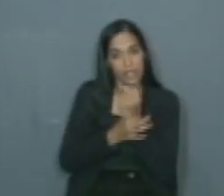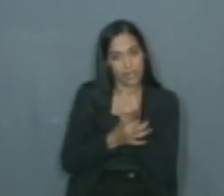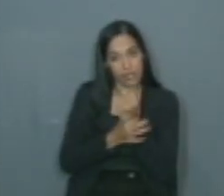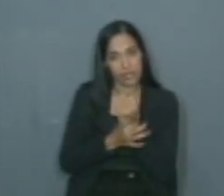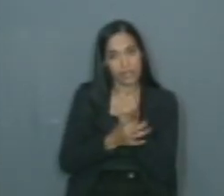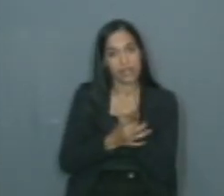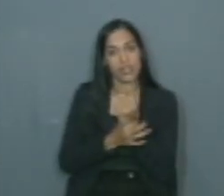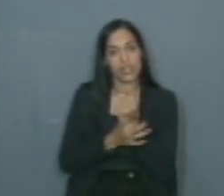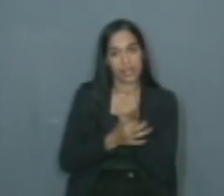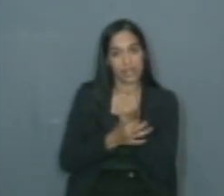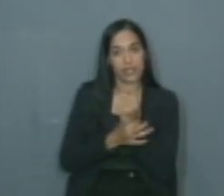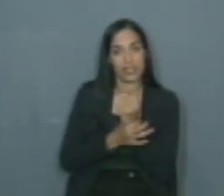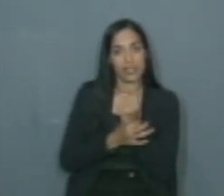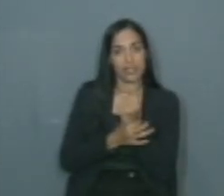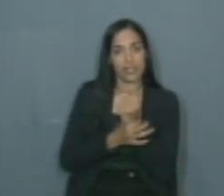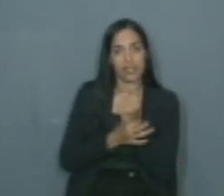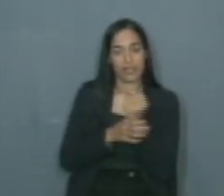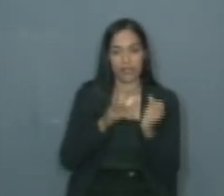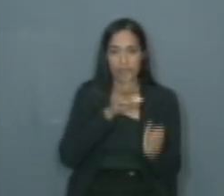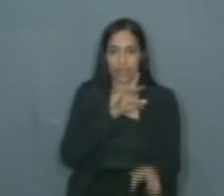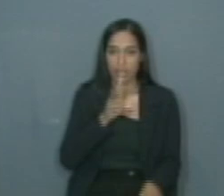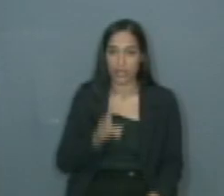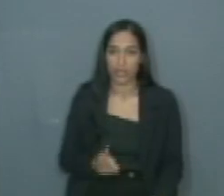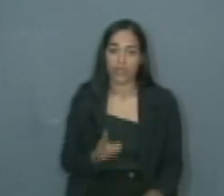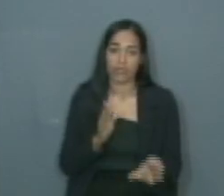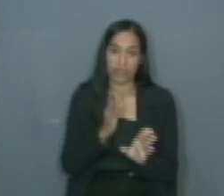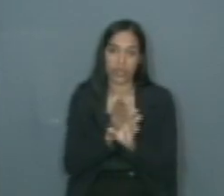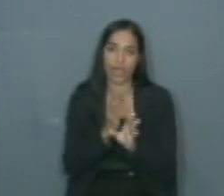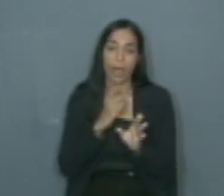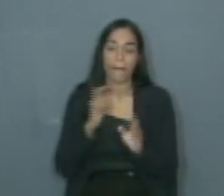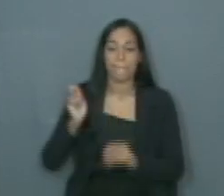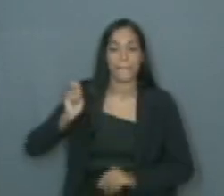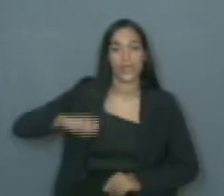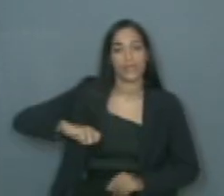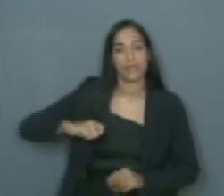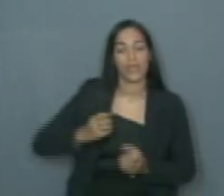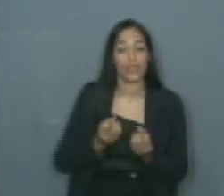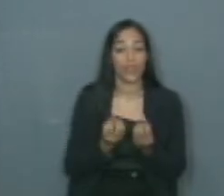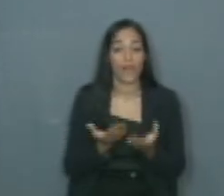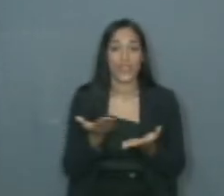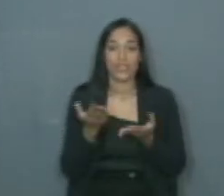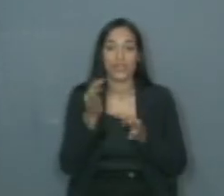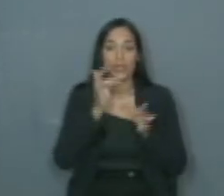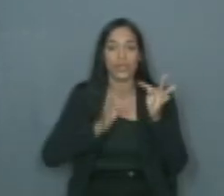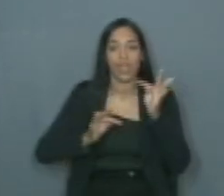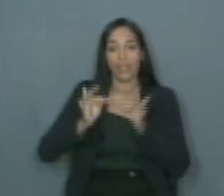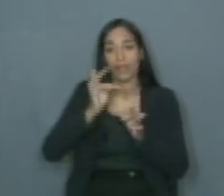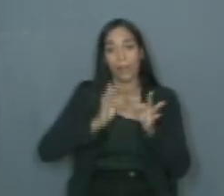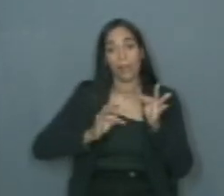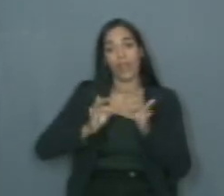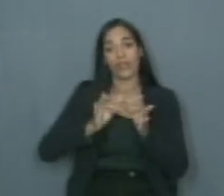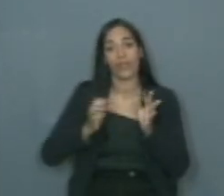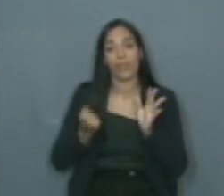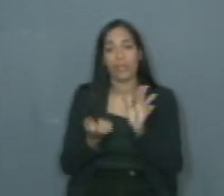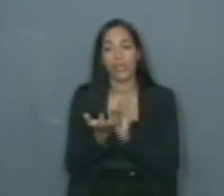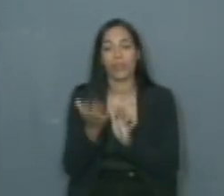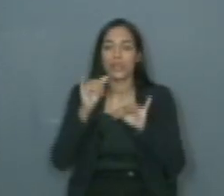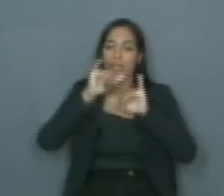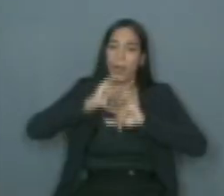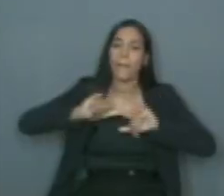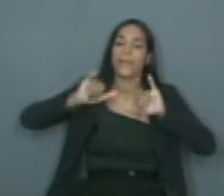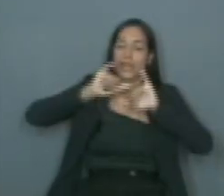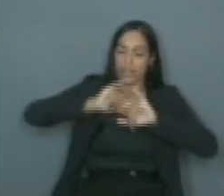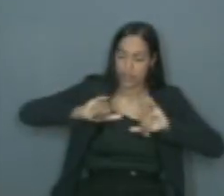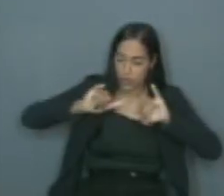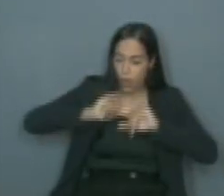diagnóstico precoce, vereadores e vereadoras, traz também a possibilidade de oferecer um tratamento adequado, bem como promover campanhas de